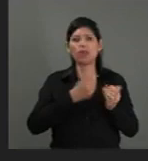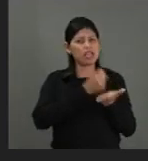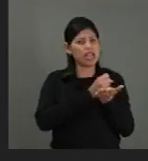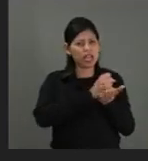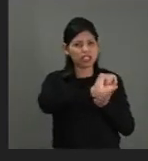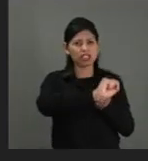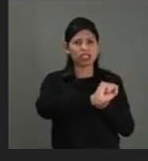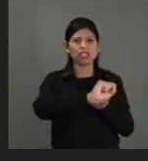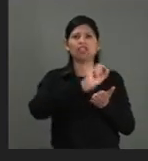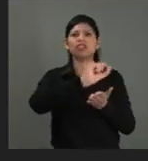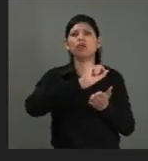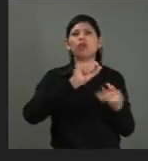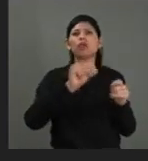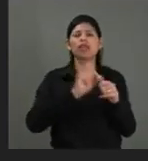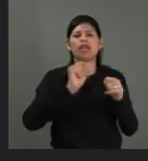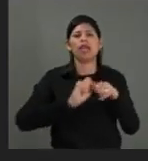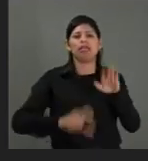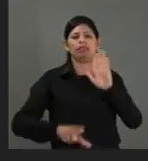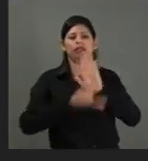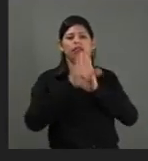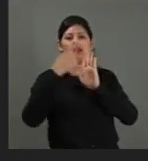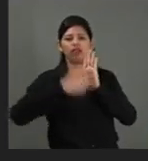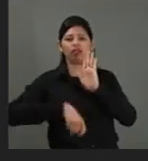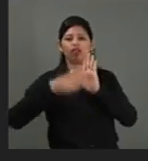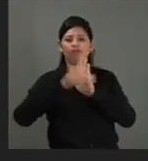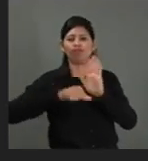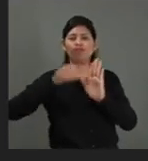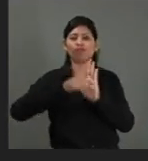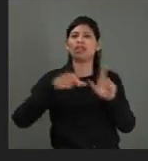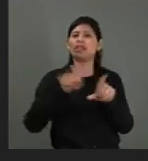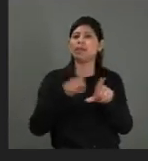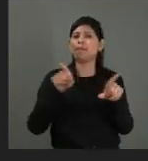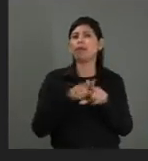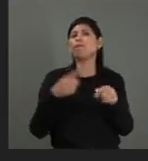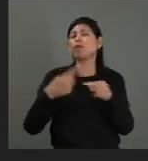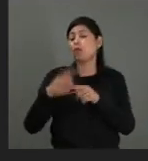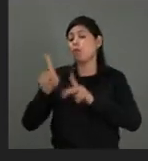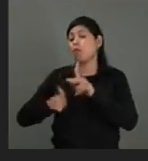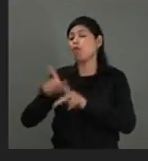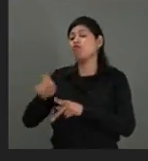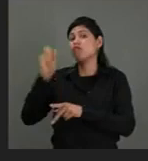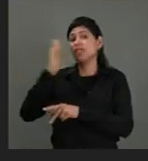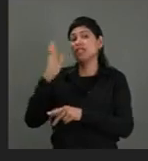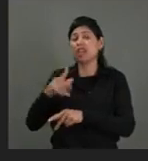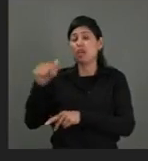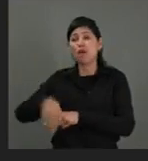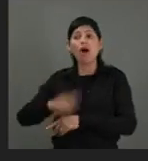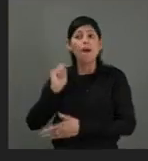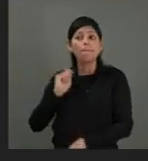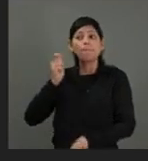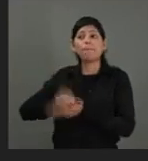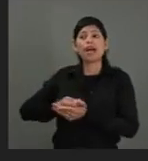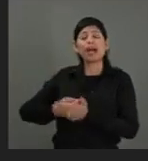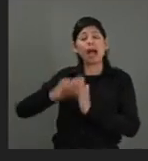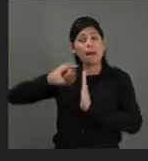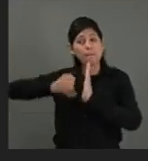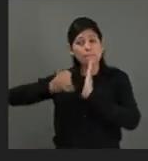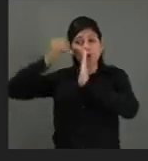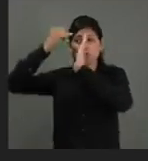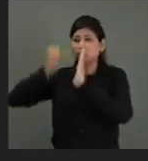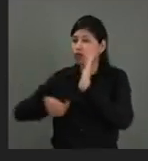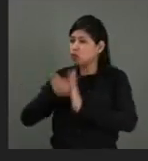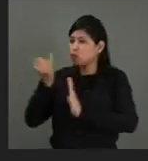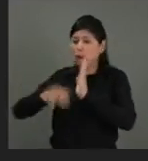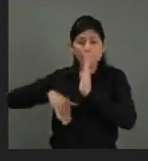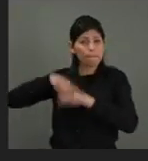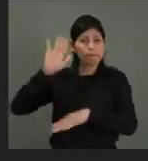reforma tributária que vai fazer com que o povo brasileiro, infelizmente, pague mais impostos e que não simplifique, como foi dito